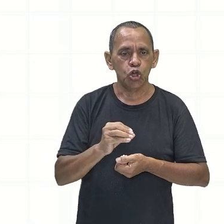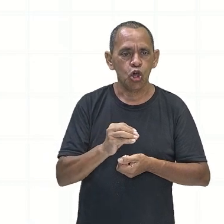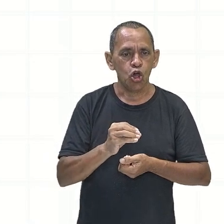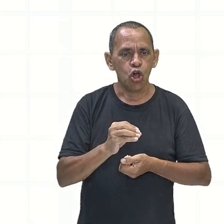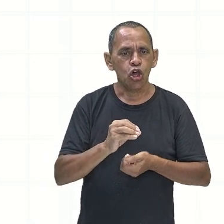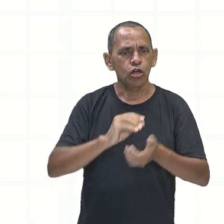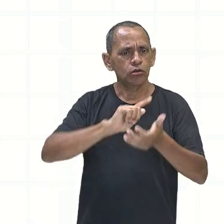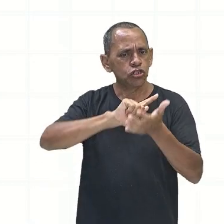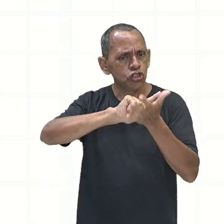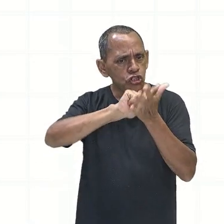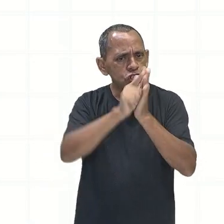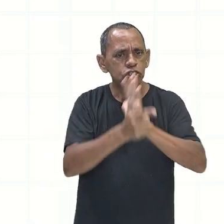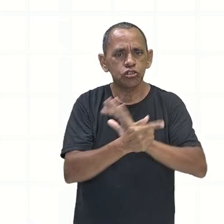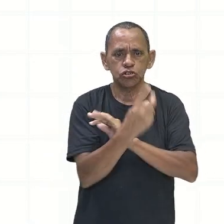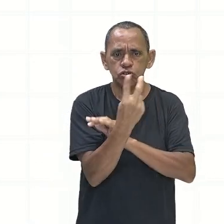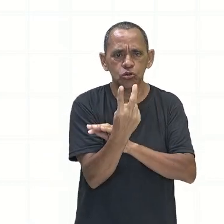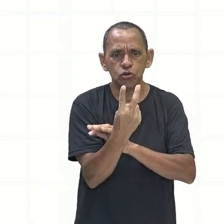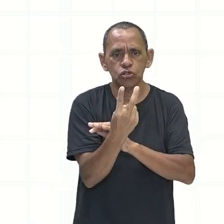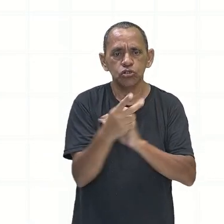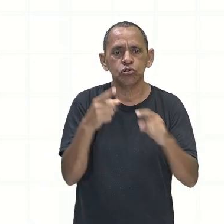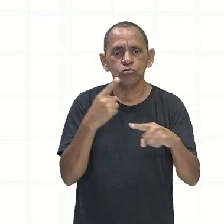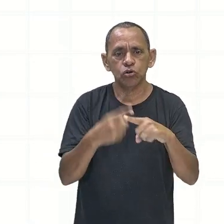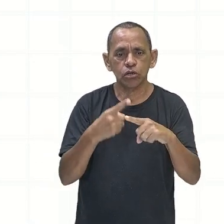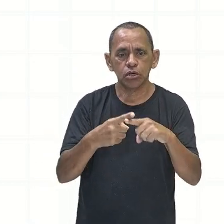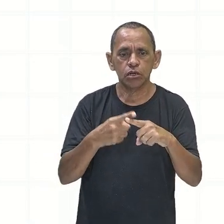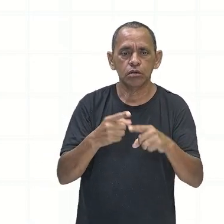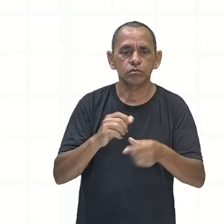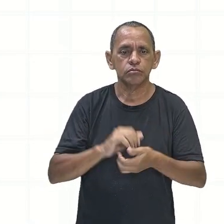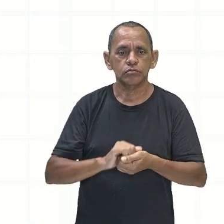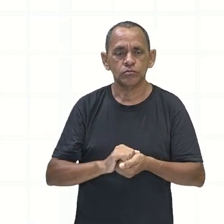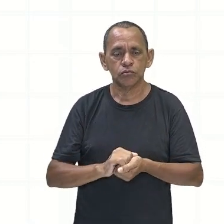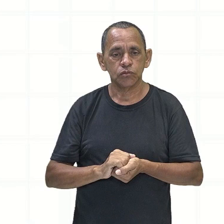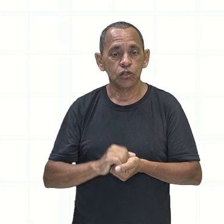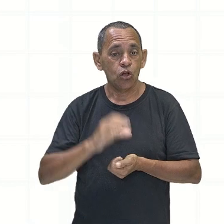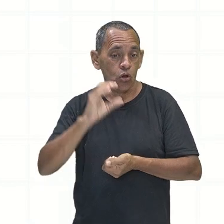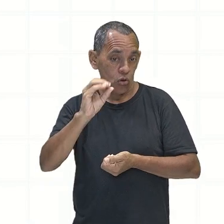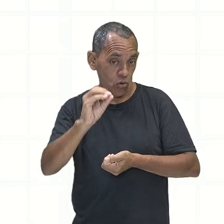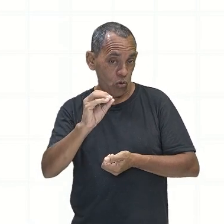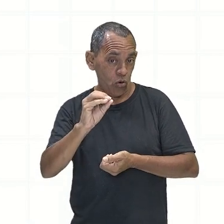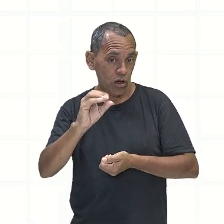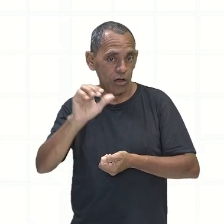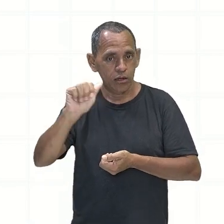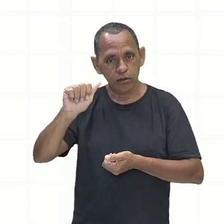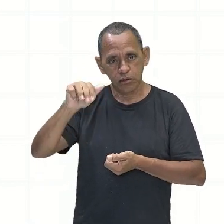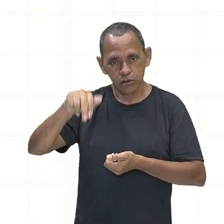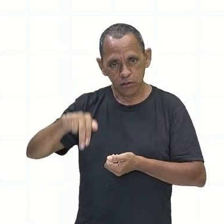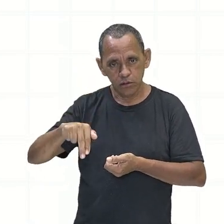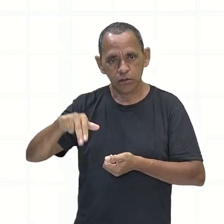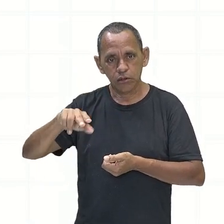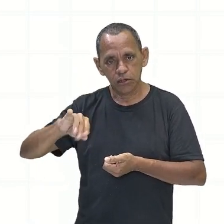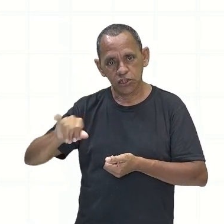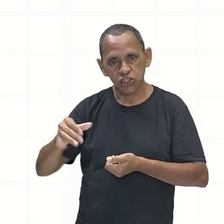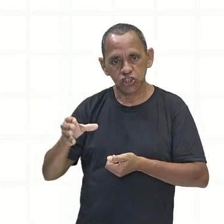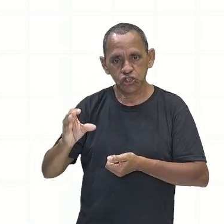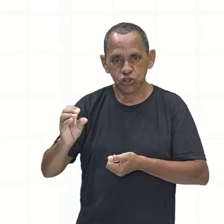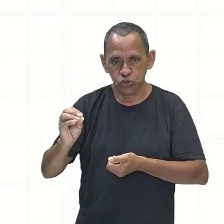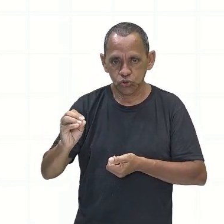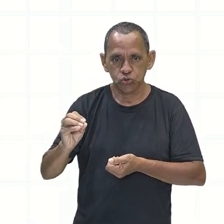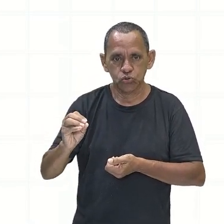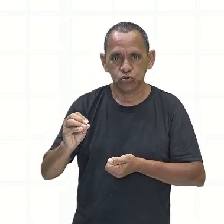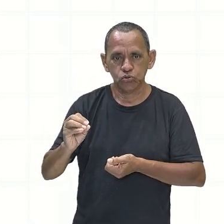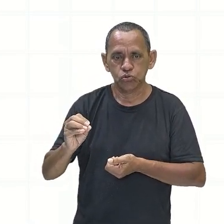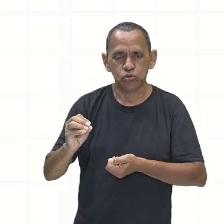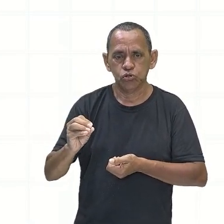quê? Porque eu digo o anjo. Não importa se é homem ou